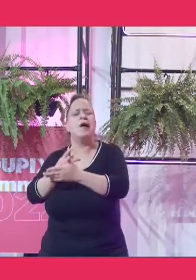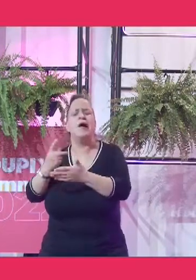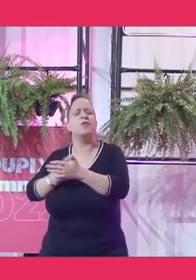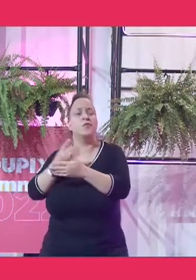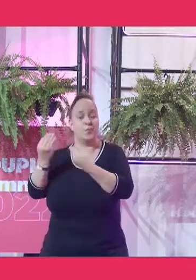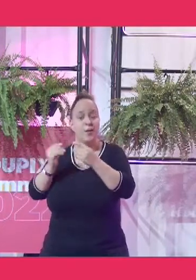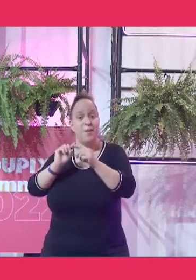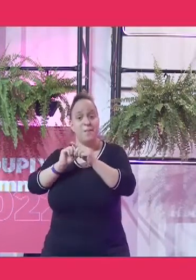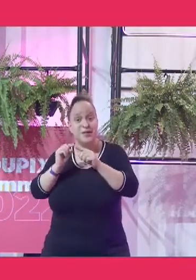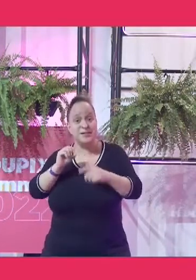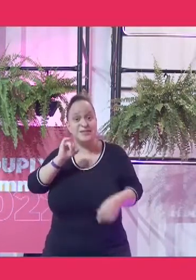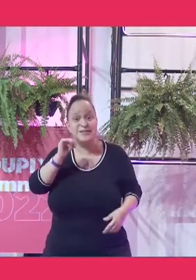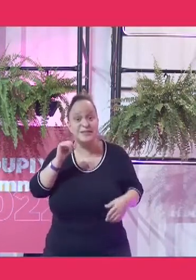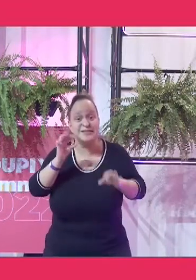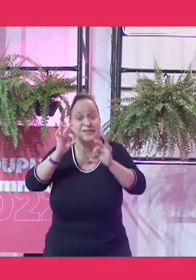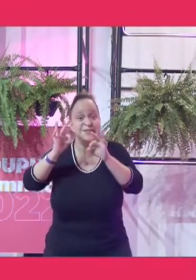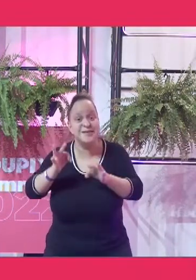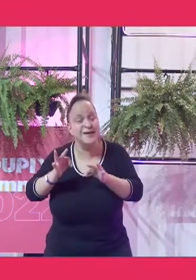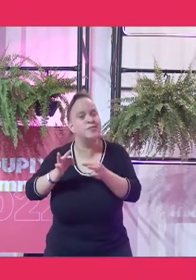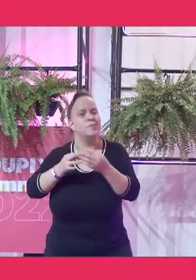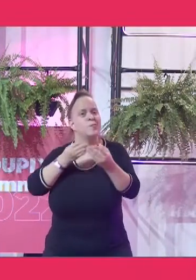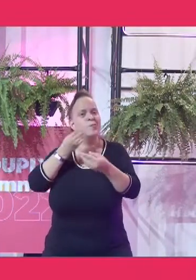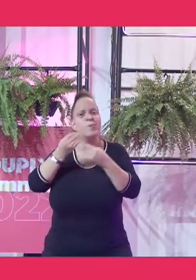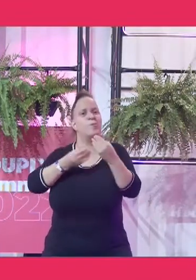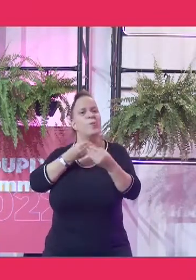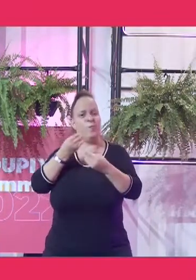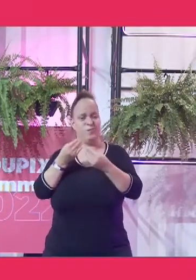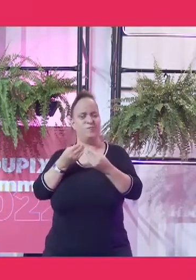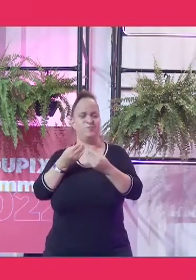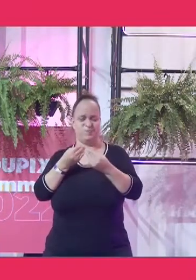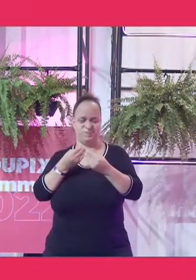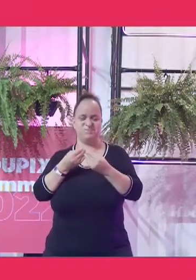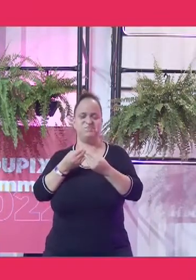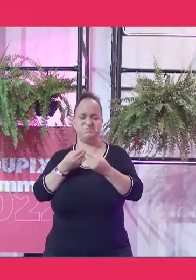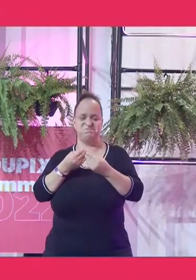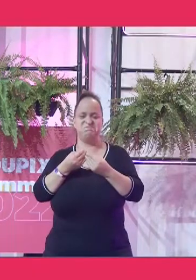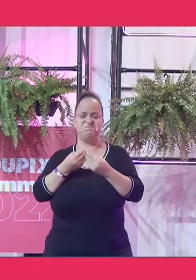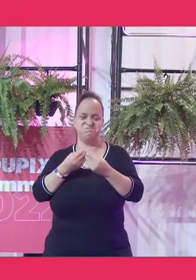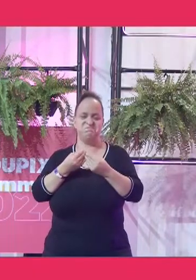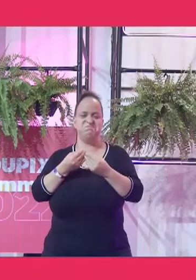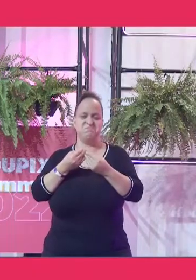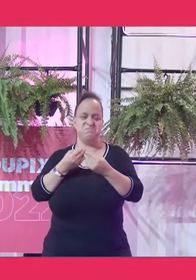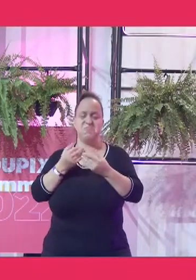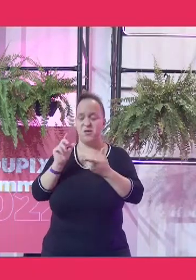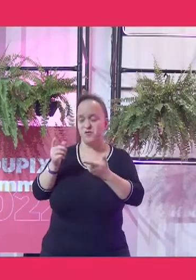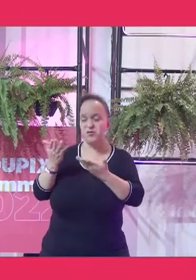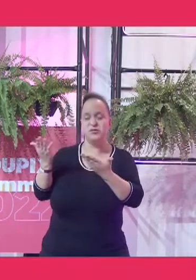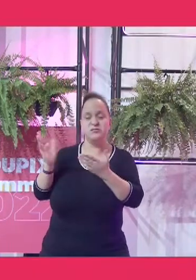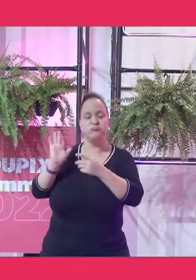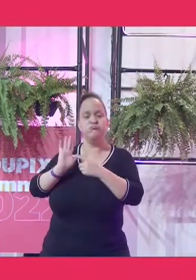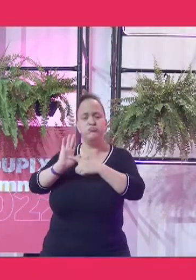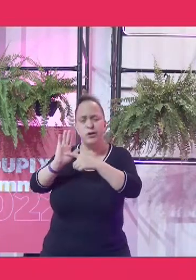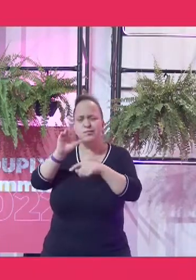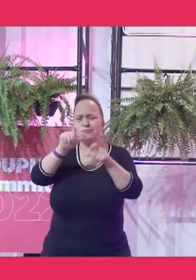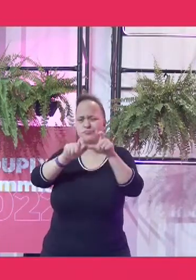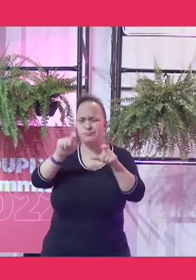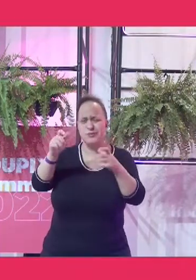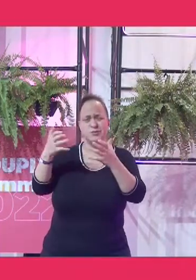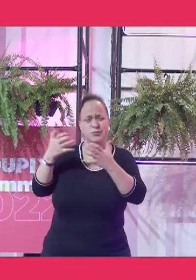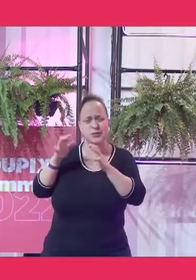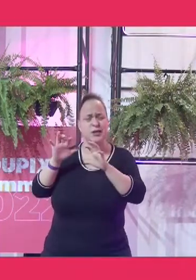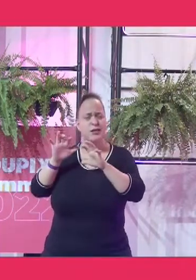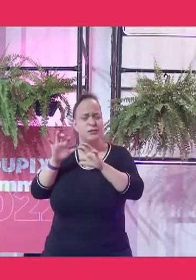quando dá certo? É verdade. Como que pode ser dar certo? Mas aí, quando você traz, né, será que é isso que as pessoas